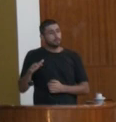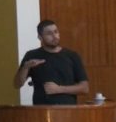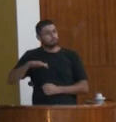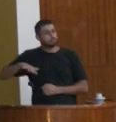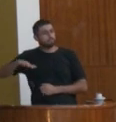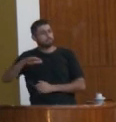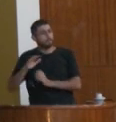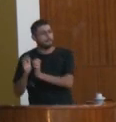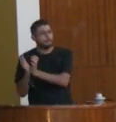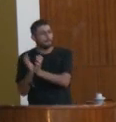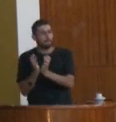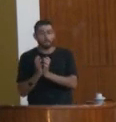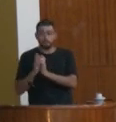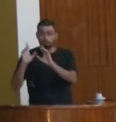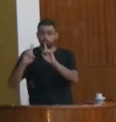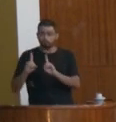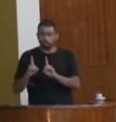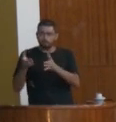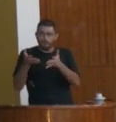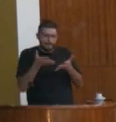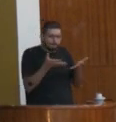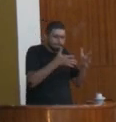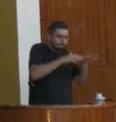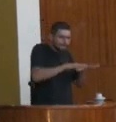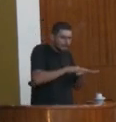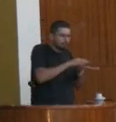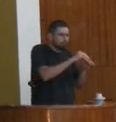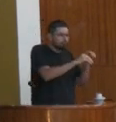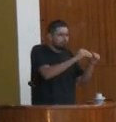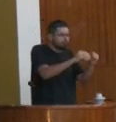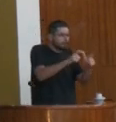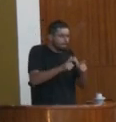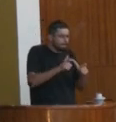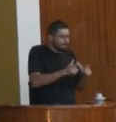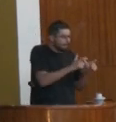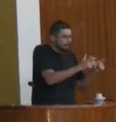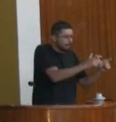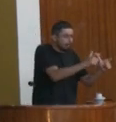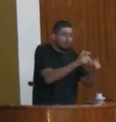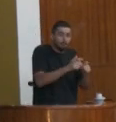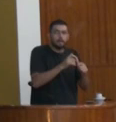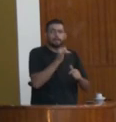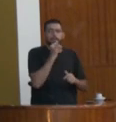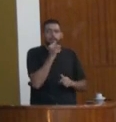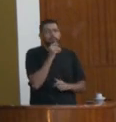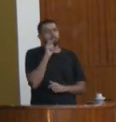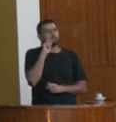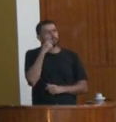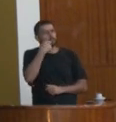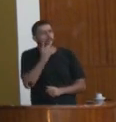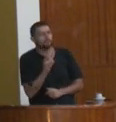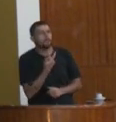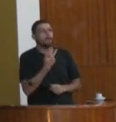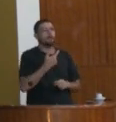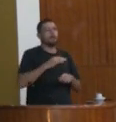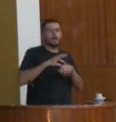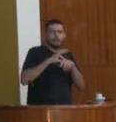em diversas áreas de trabalho, em diversos setores, como padaria,